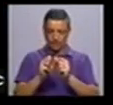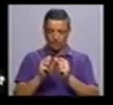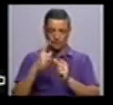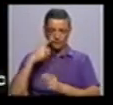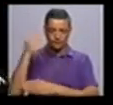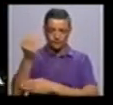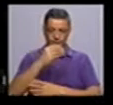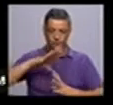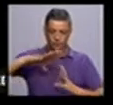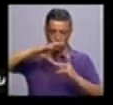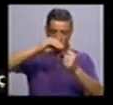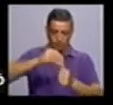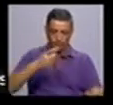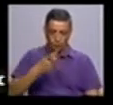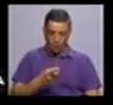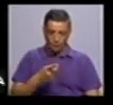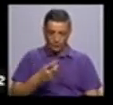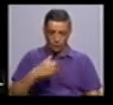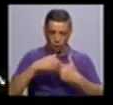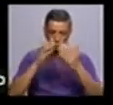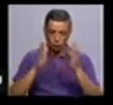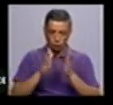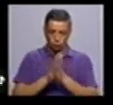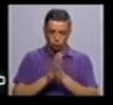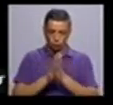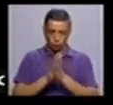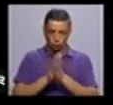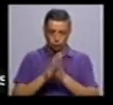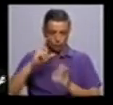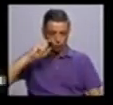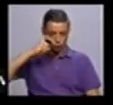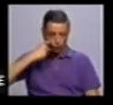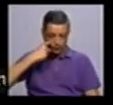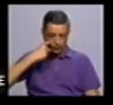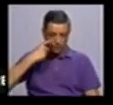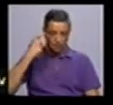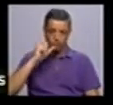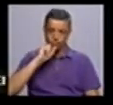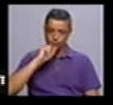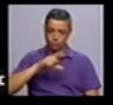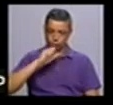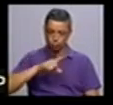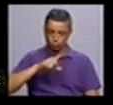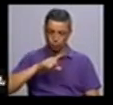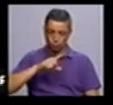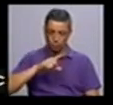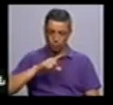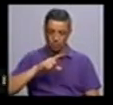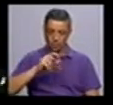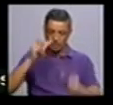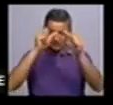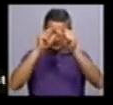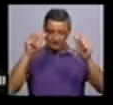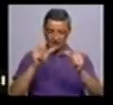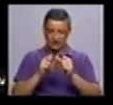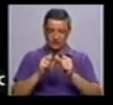famoso planeta 9, aquele planeta que toda a gente desconfia que eventualmente possa existir nos confins do sistema solar, mas que ainda não temos nenhuma